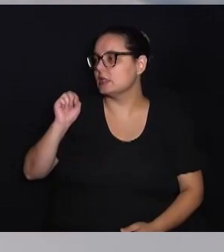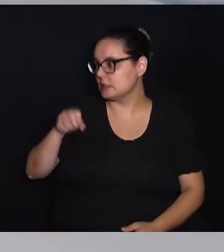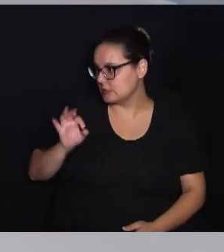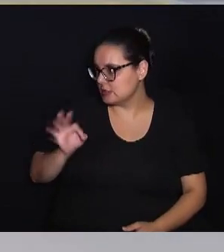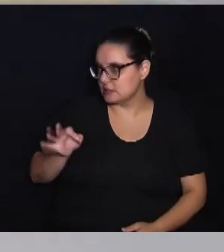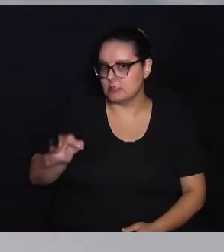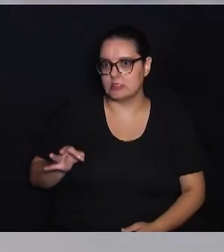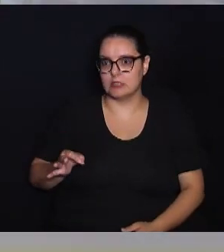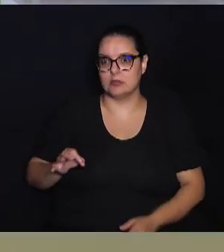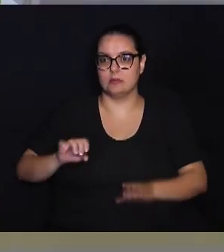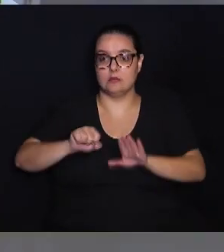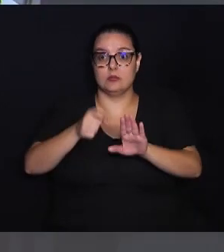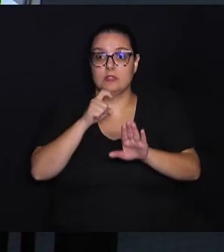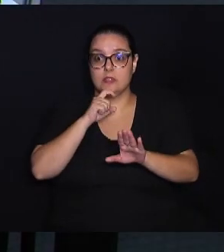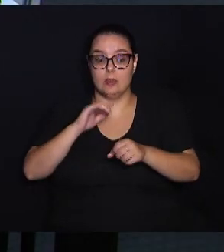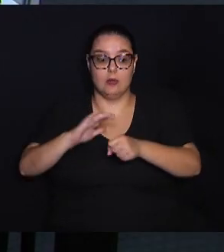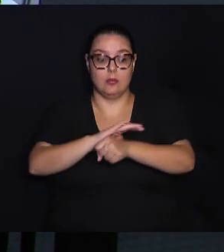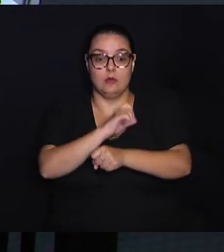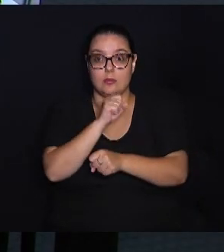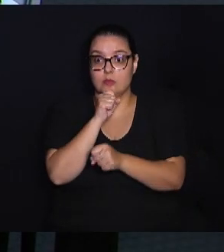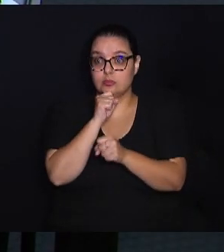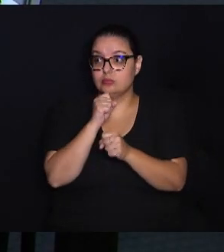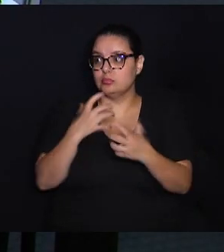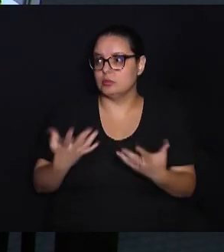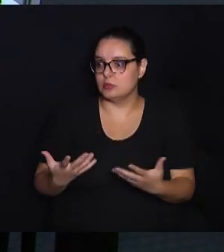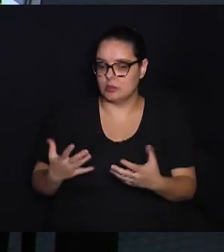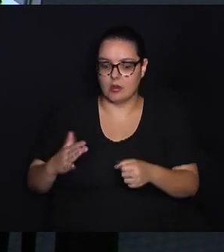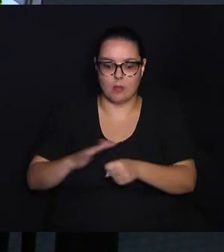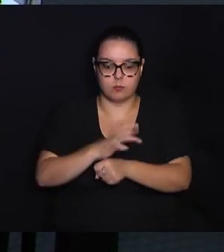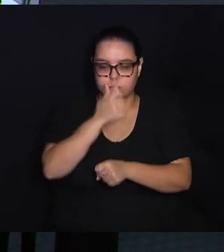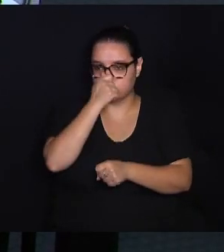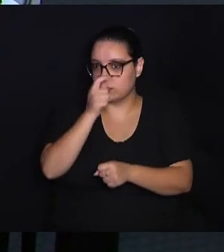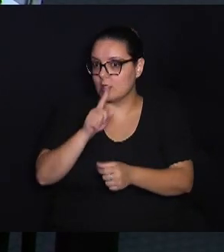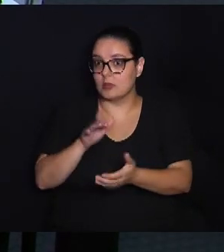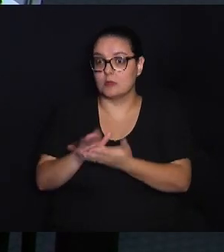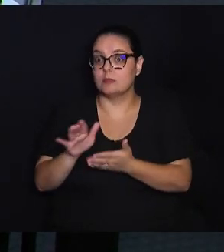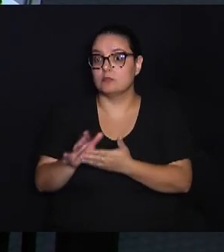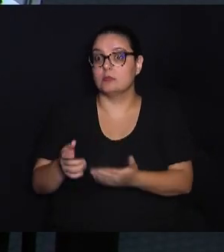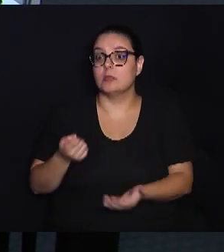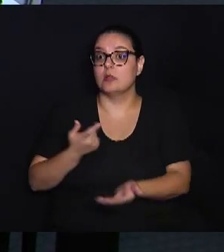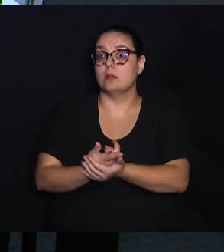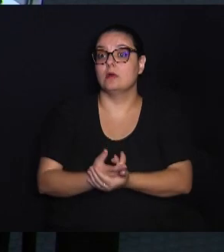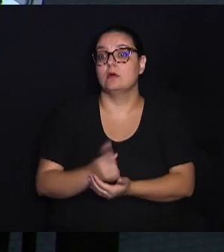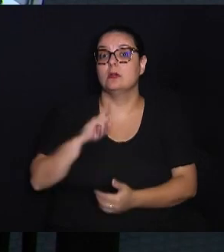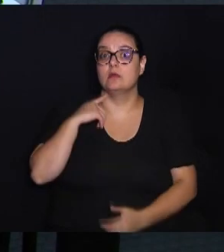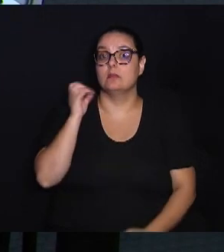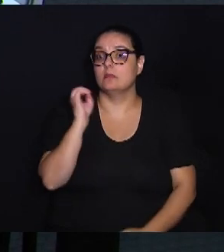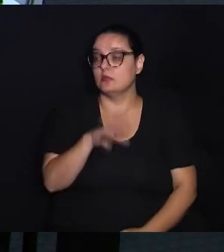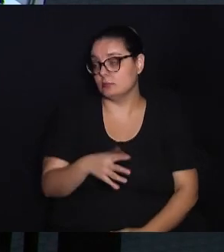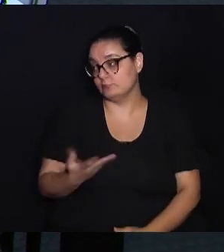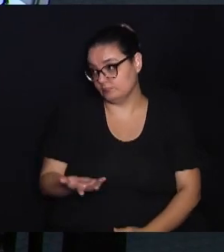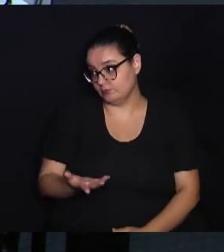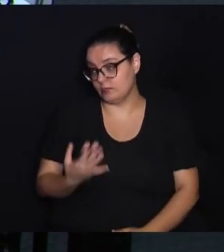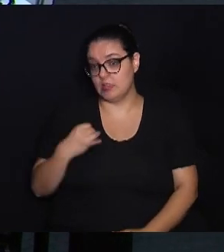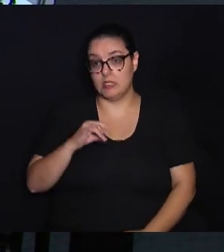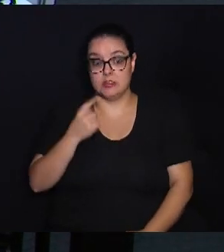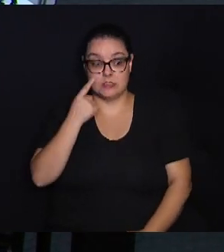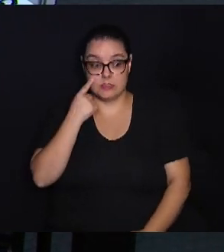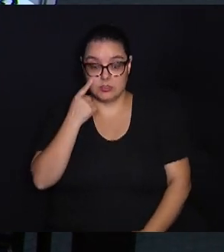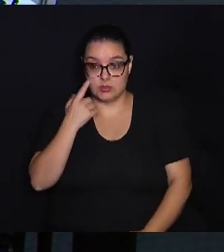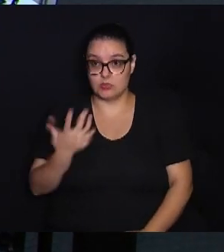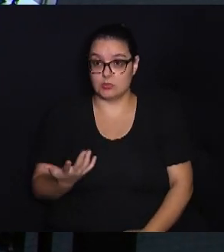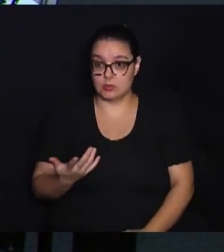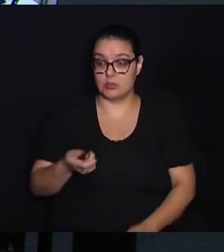Quer manter a geladeira cheia e não consome tudo aquilo lá. Muitas das coisas que são compradas são jogadas fora. E se